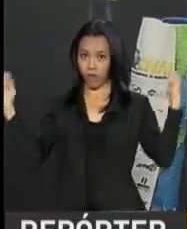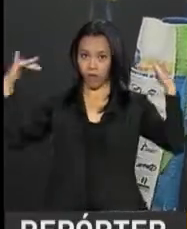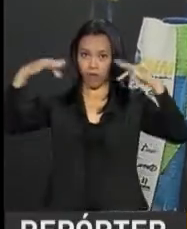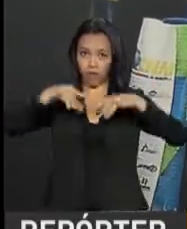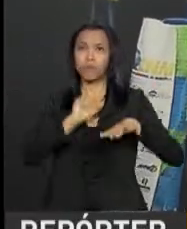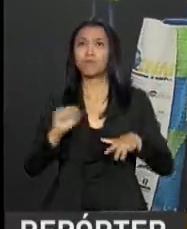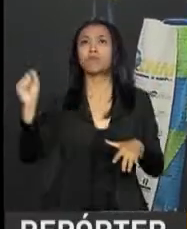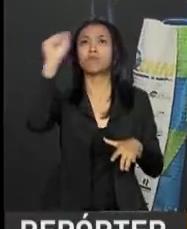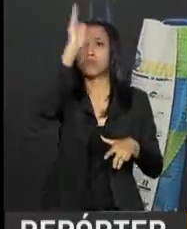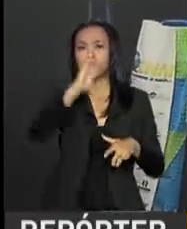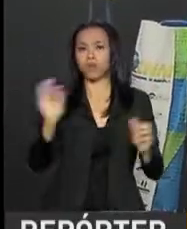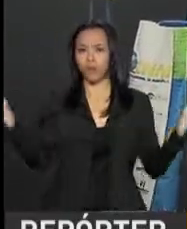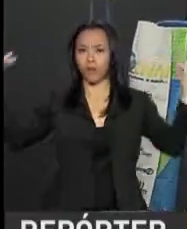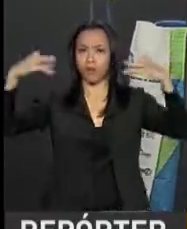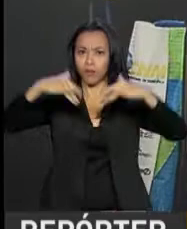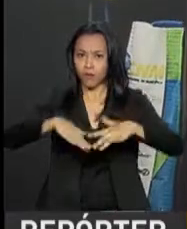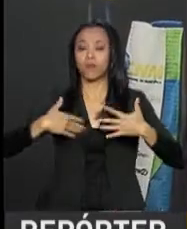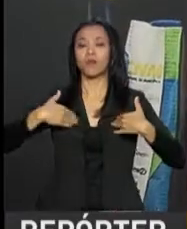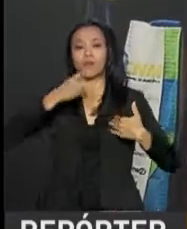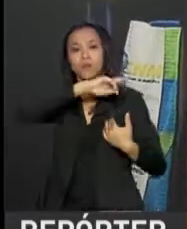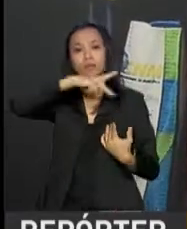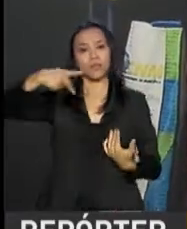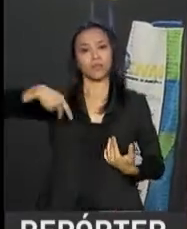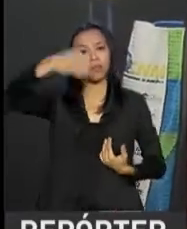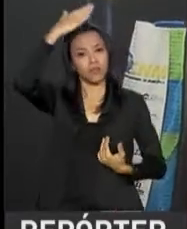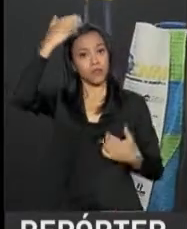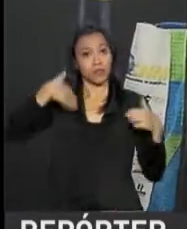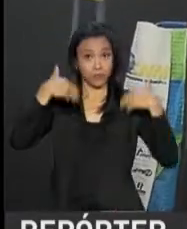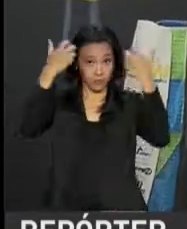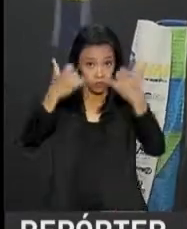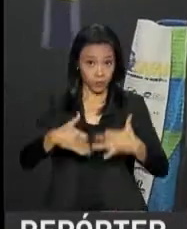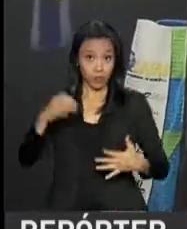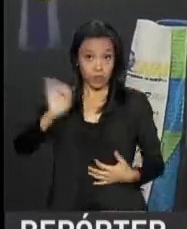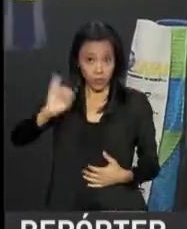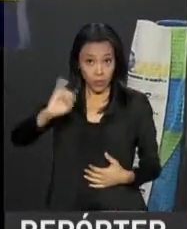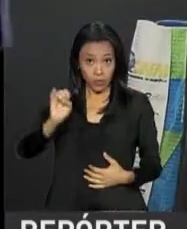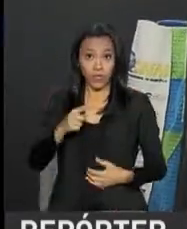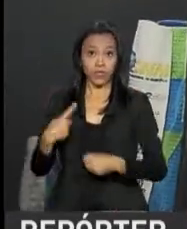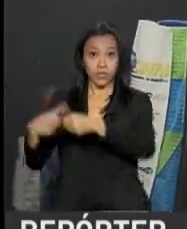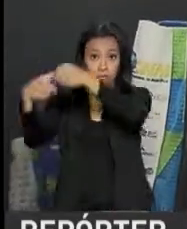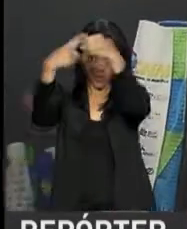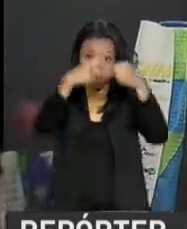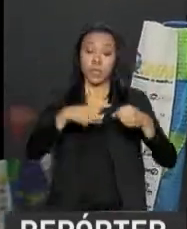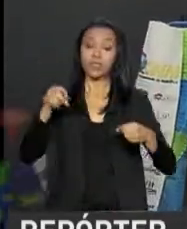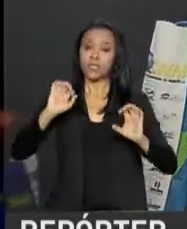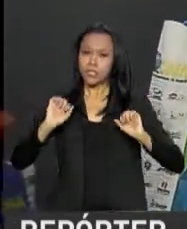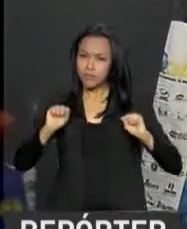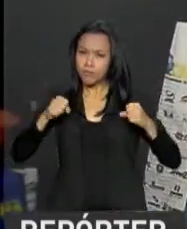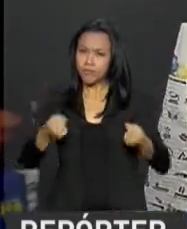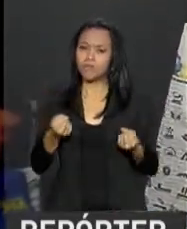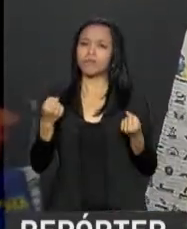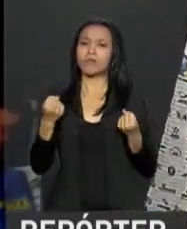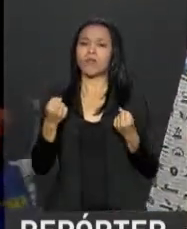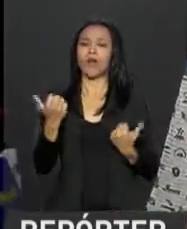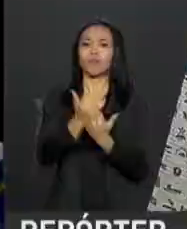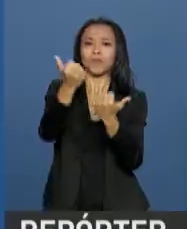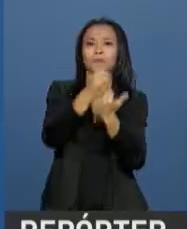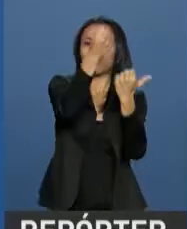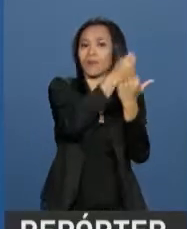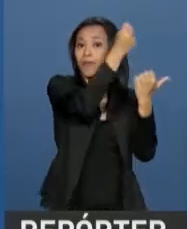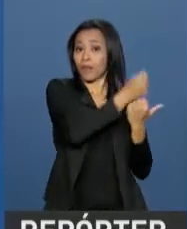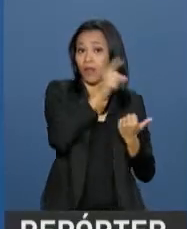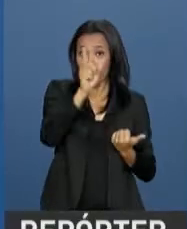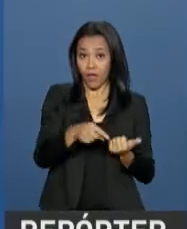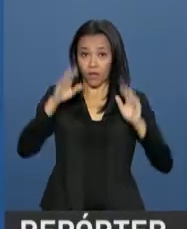importância dos municípios para o país ele disse que recuperar esses entes federativos é prioridade para o governo